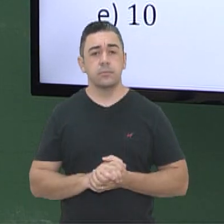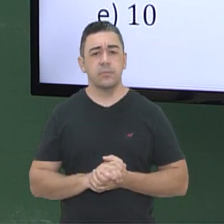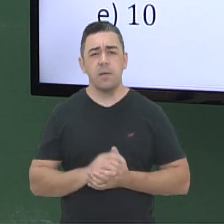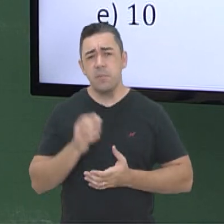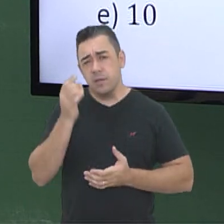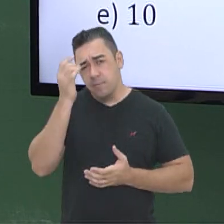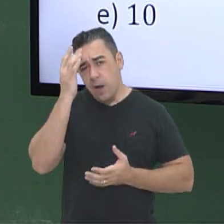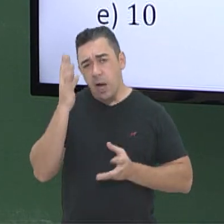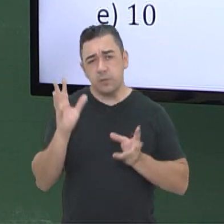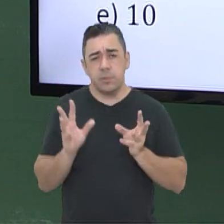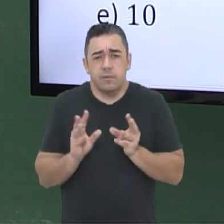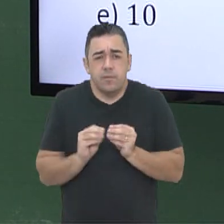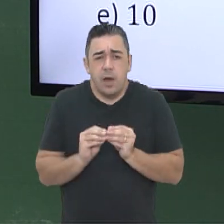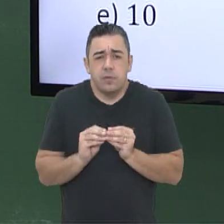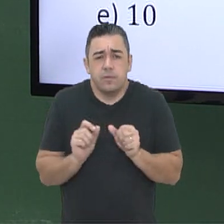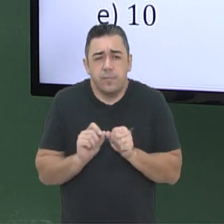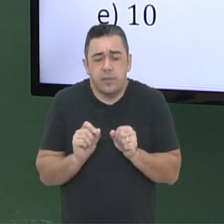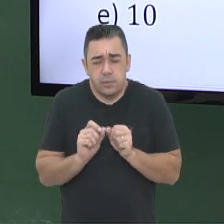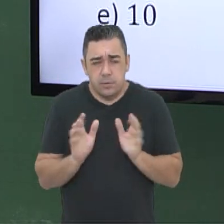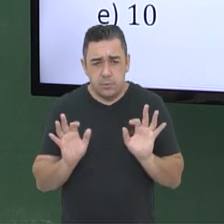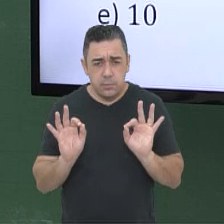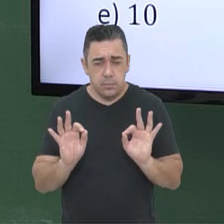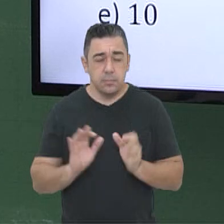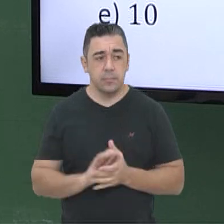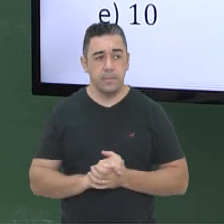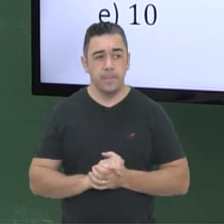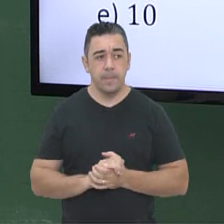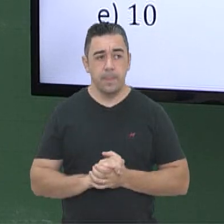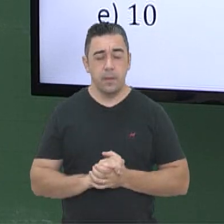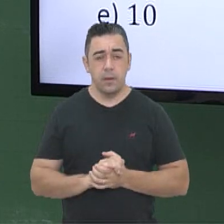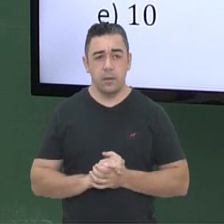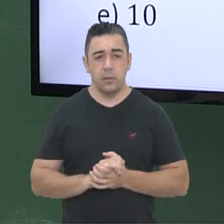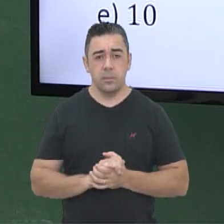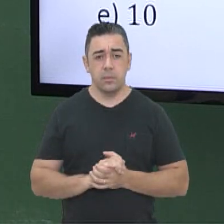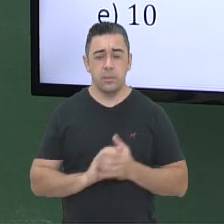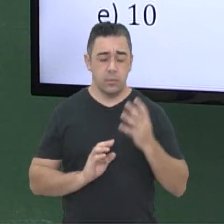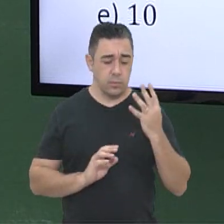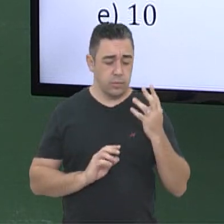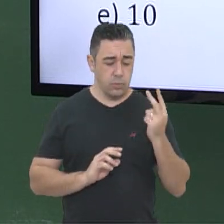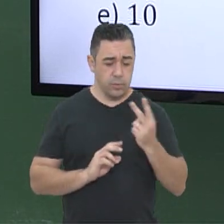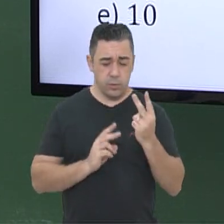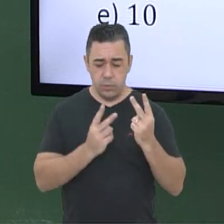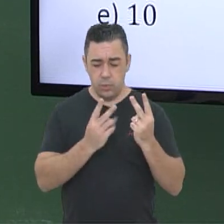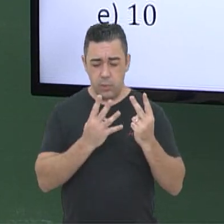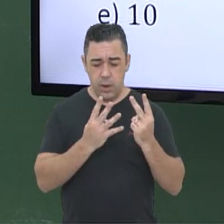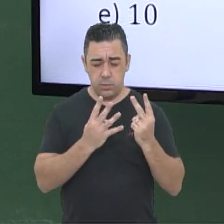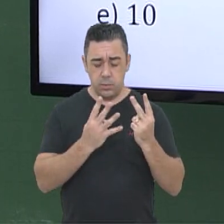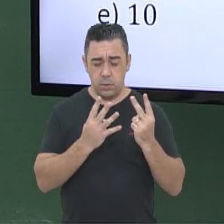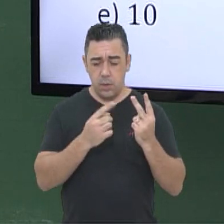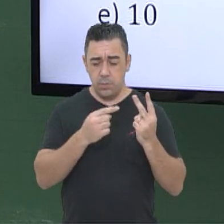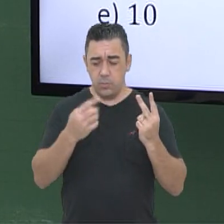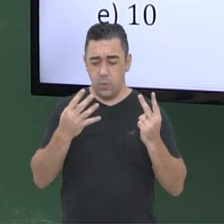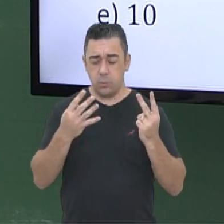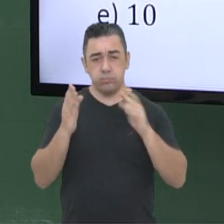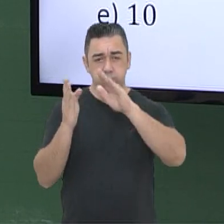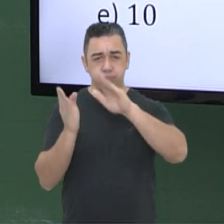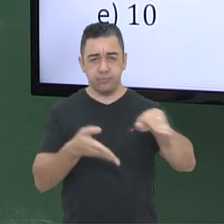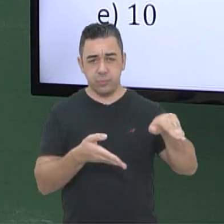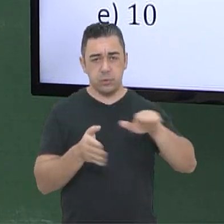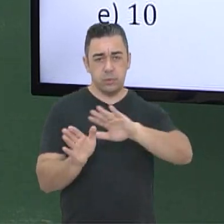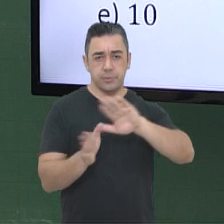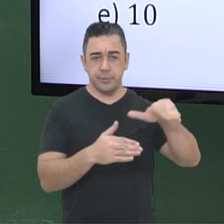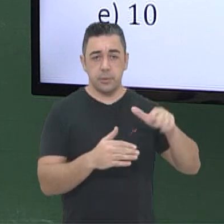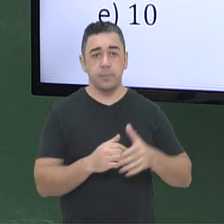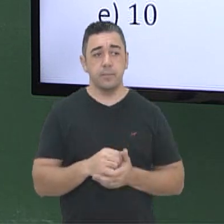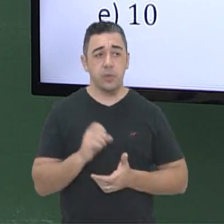maneira mais simples de fazer a racionalização. 2 mais 2, 4. 4 menos 4, morreu. O que